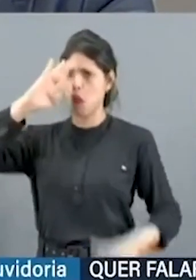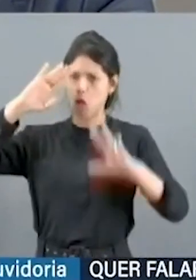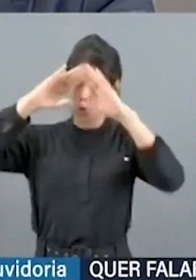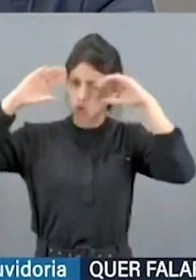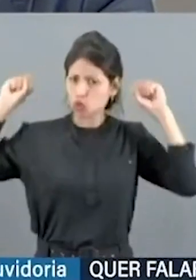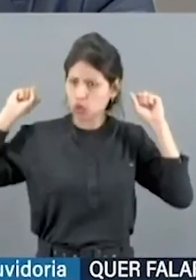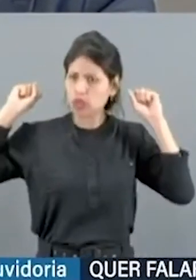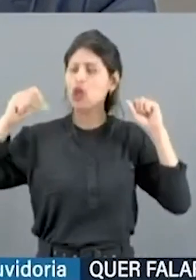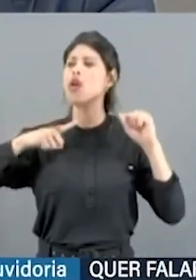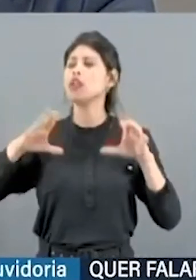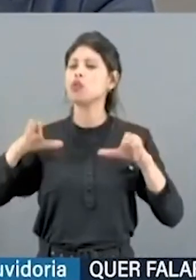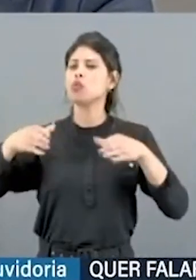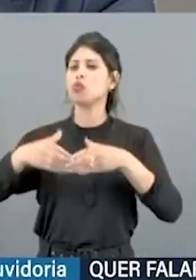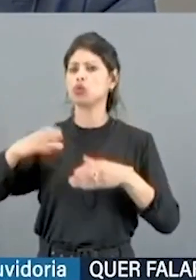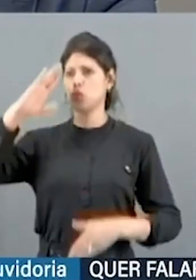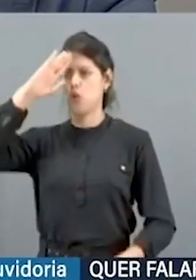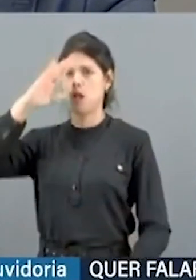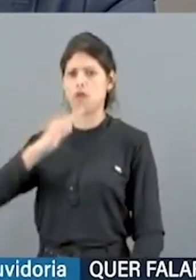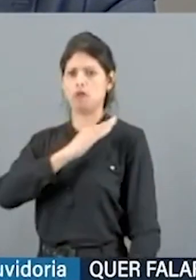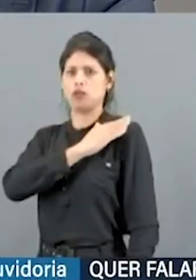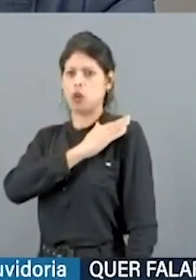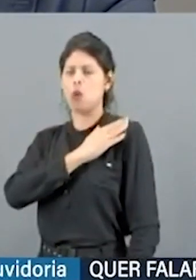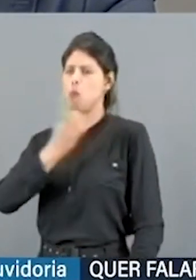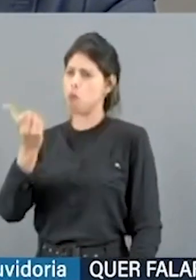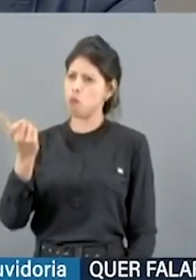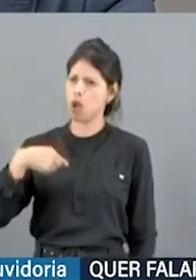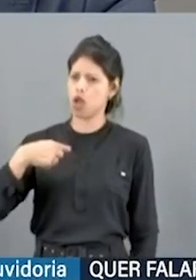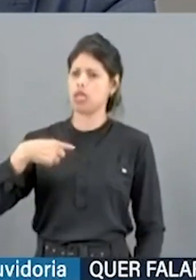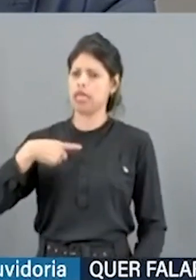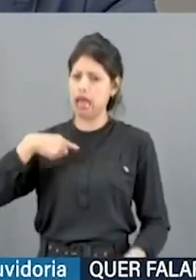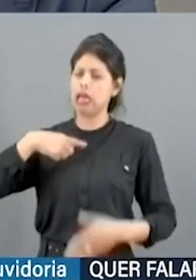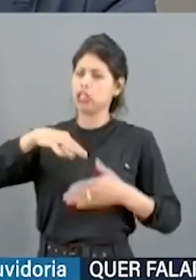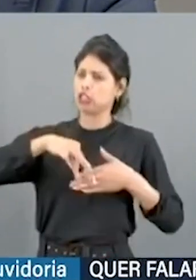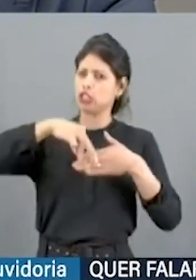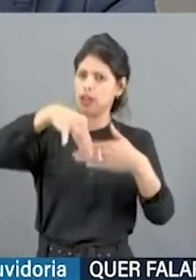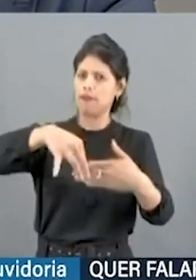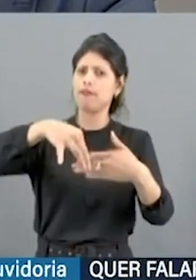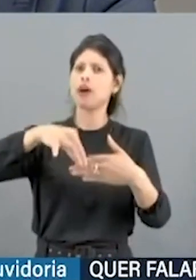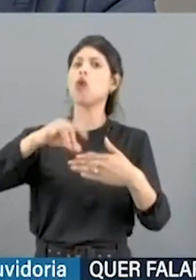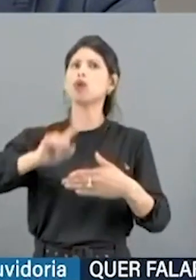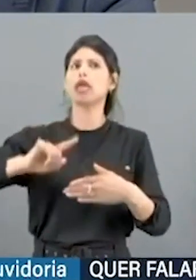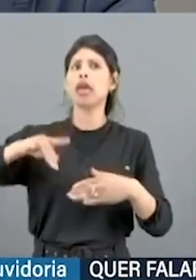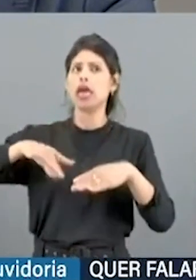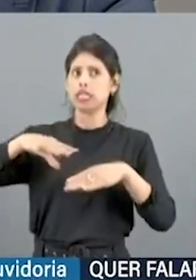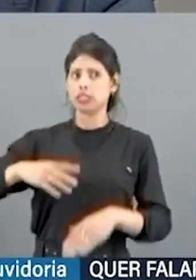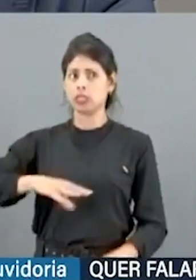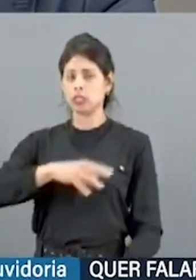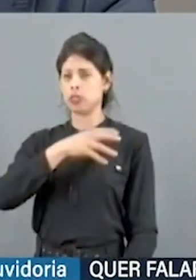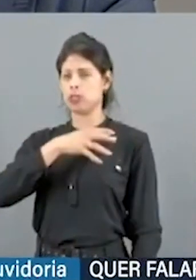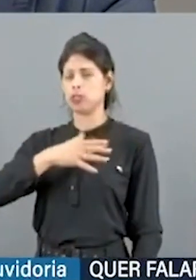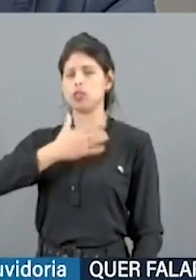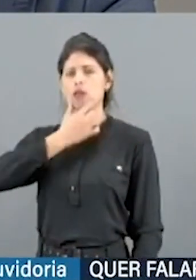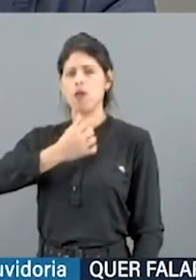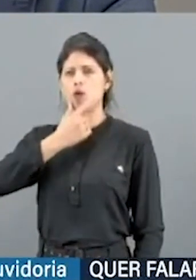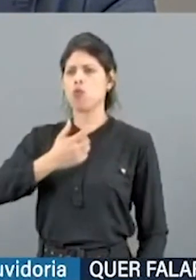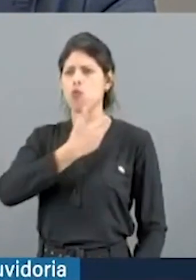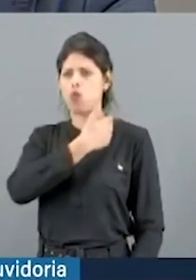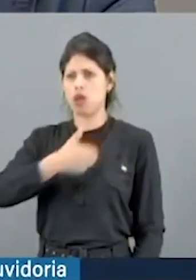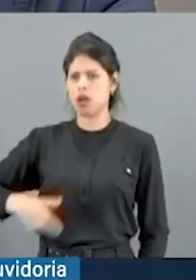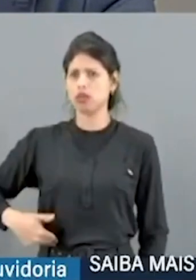ordem recebeu a incumbência de auxiliar as forças de segurança pública na desmontagem